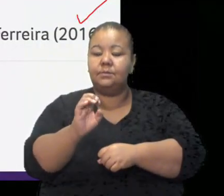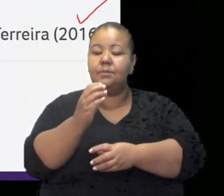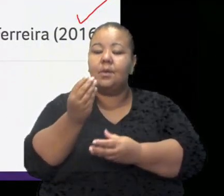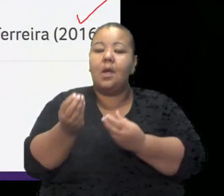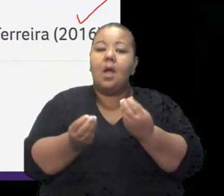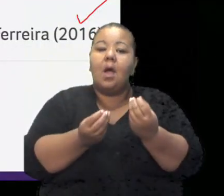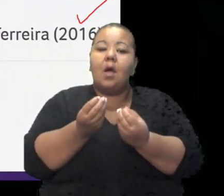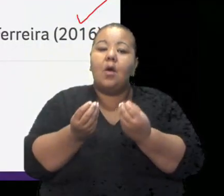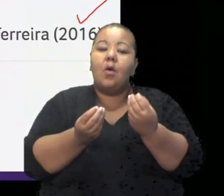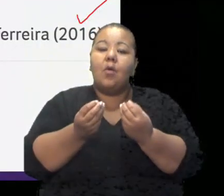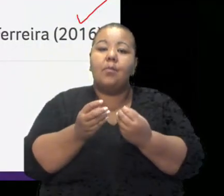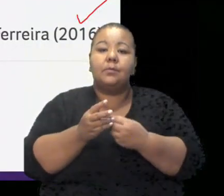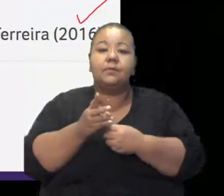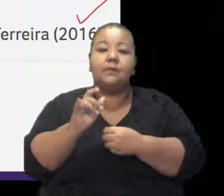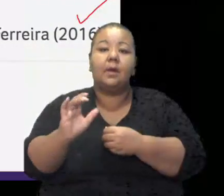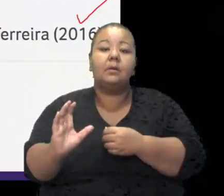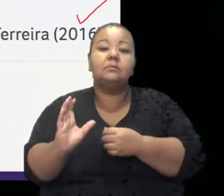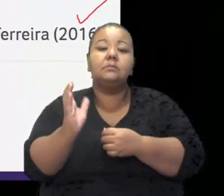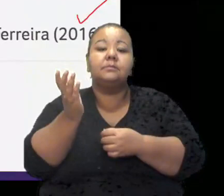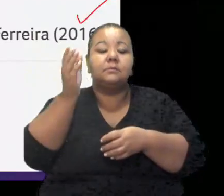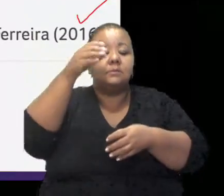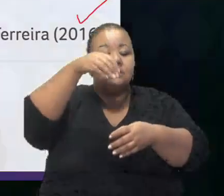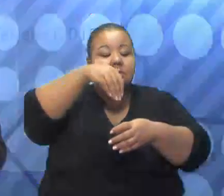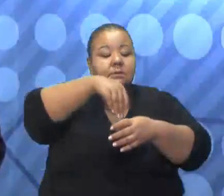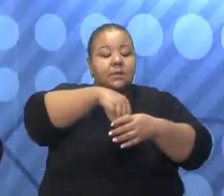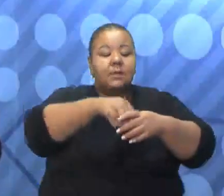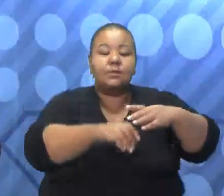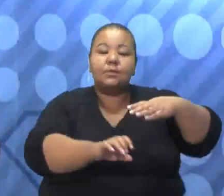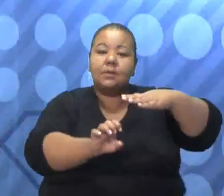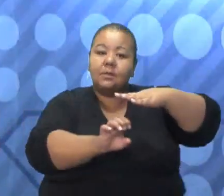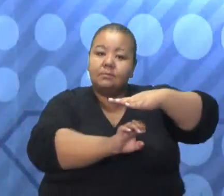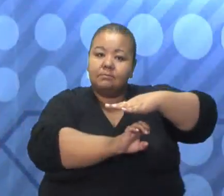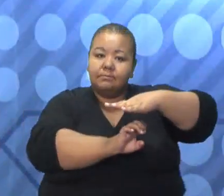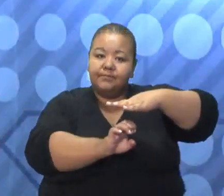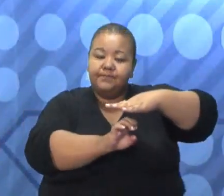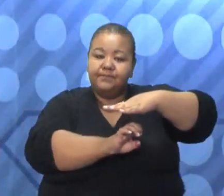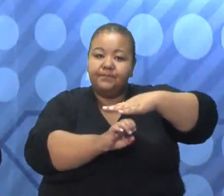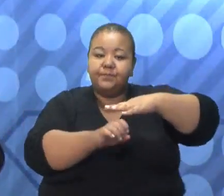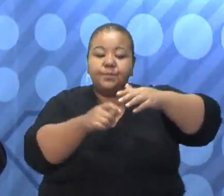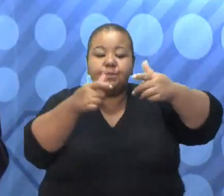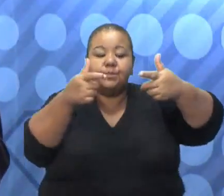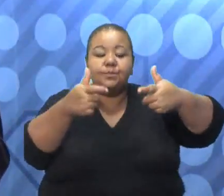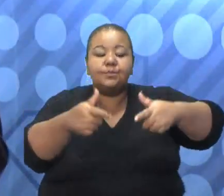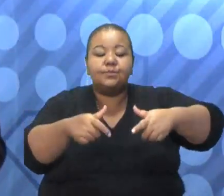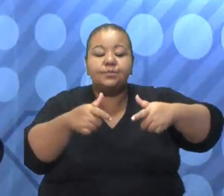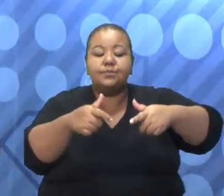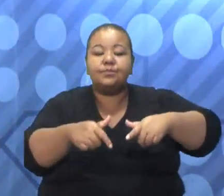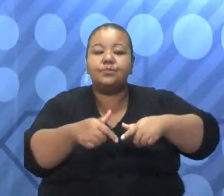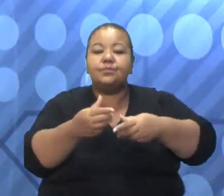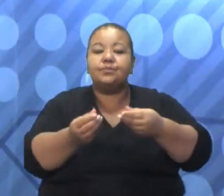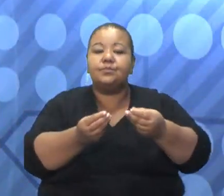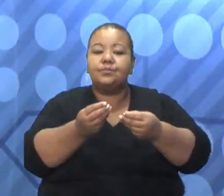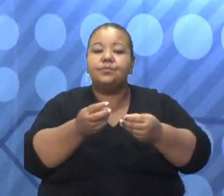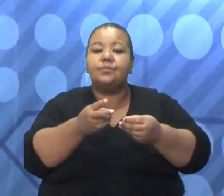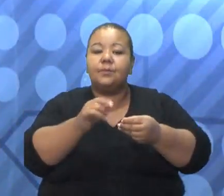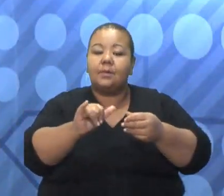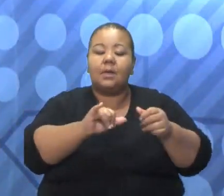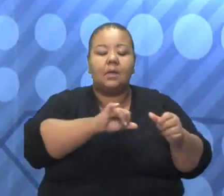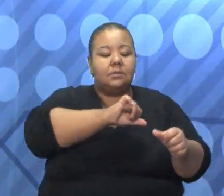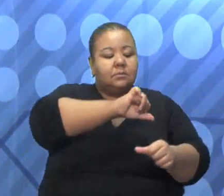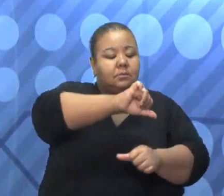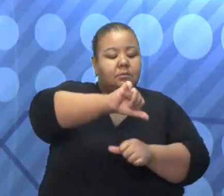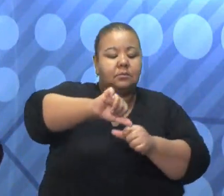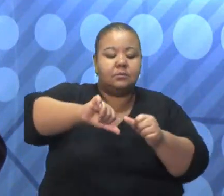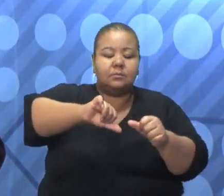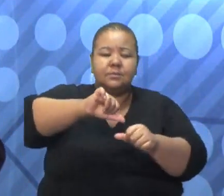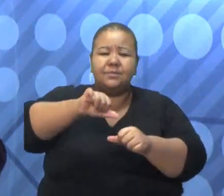como os processos vão fluir dentro da planta produtiva, onde estão e como eles vão se transformar. Sempre que eu